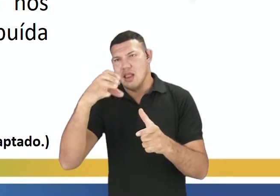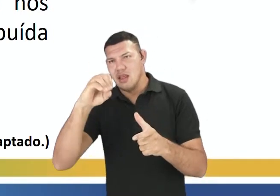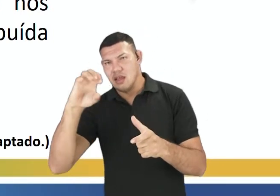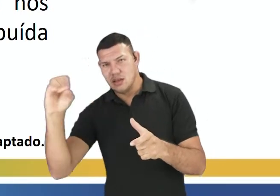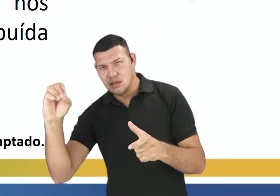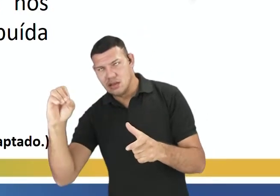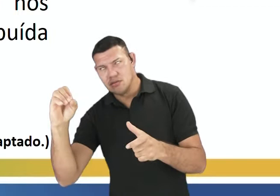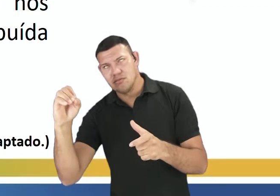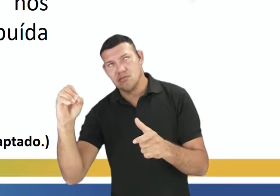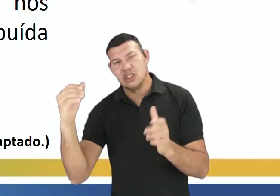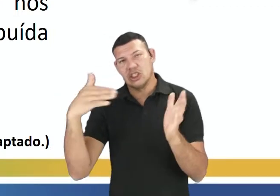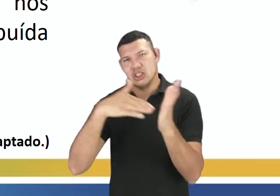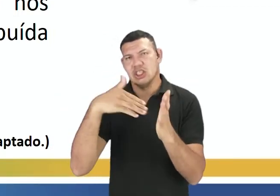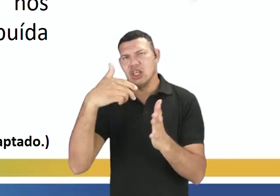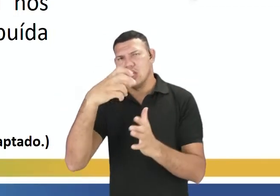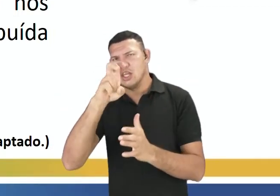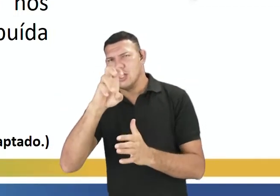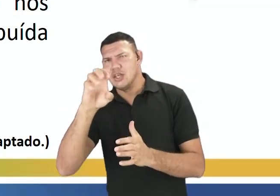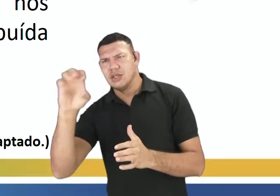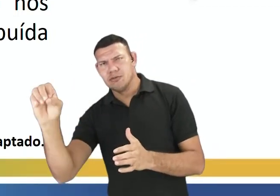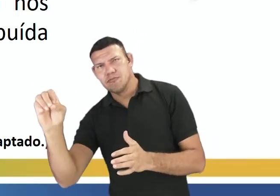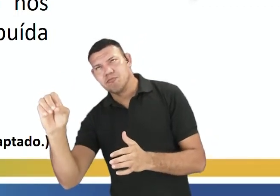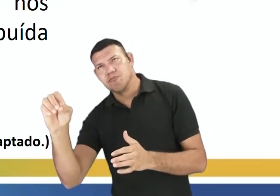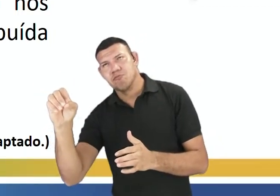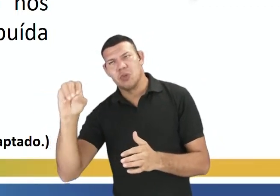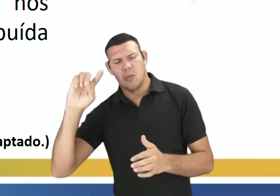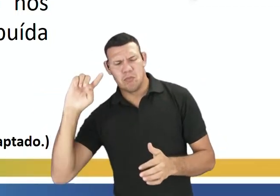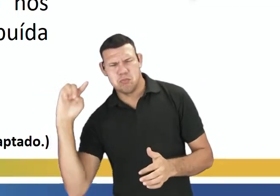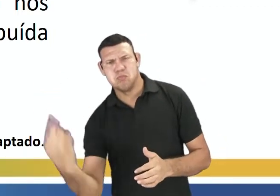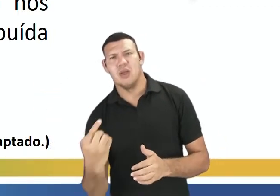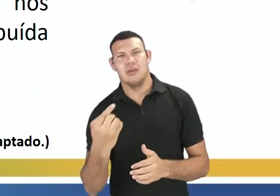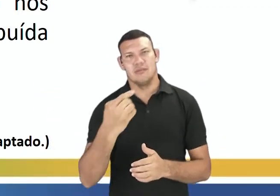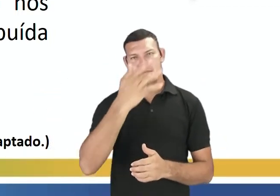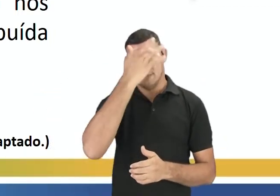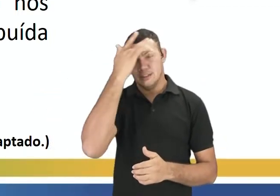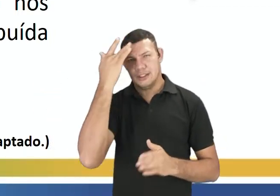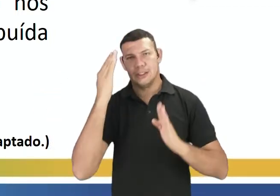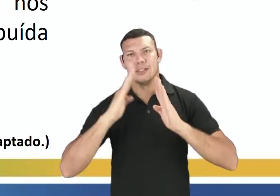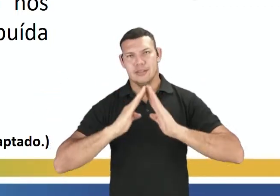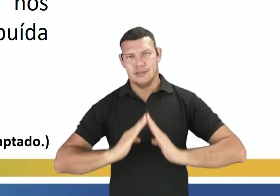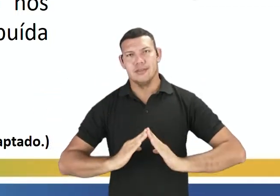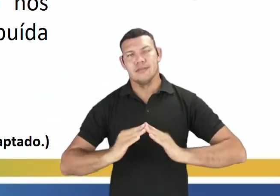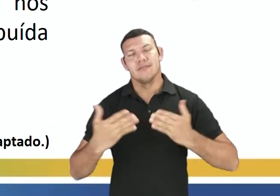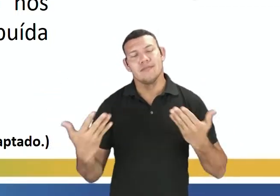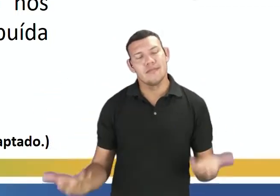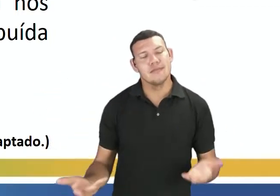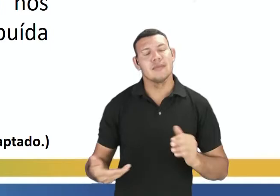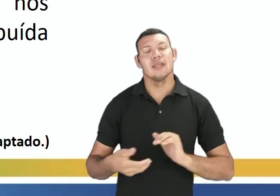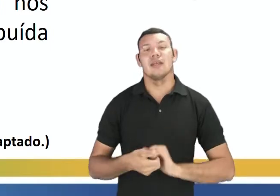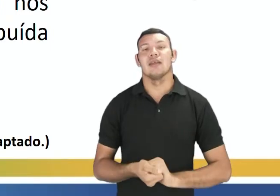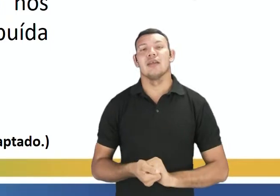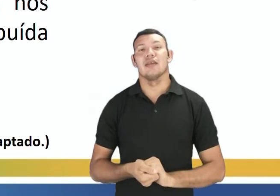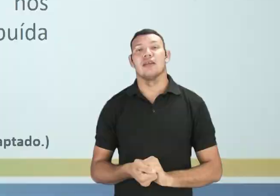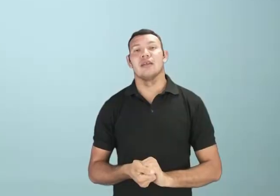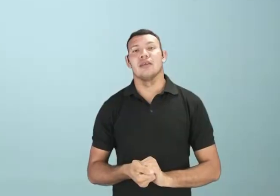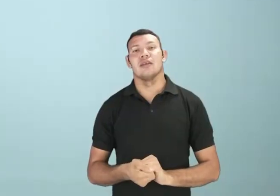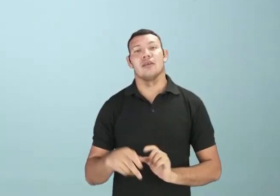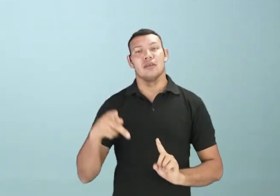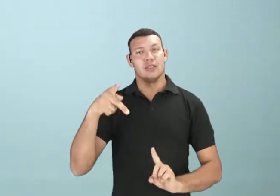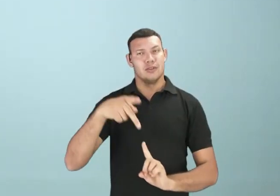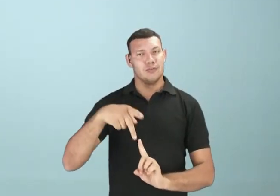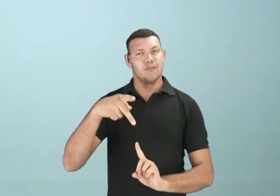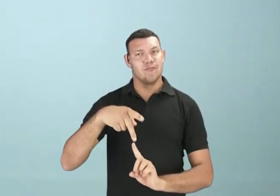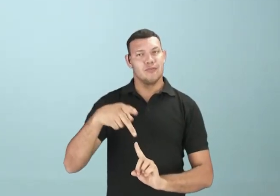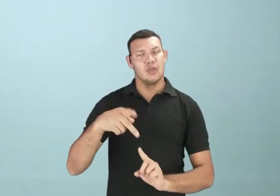quando uma cidade atinge cerca de 100 mil a 500 mil habitantes, essa cidade está dentro, né, dentro de um princípio como uma